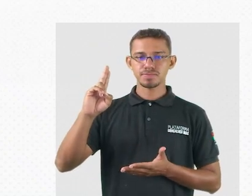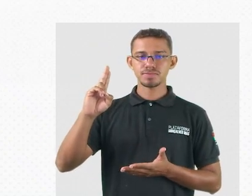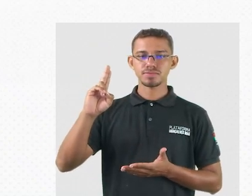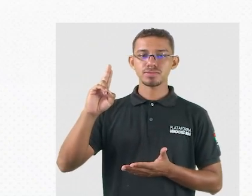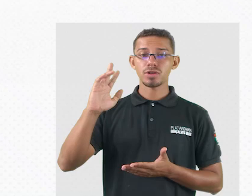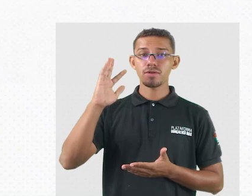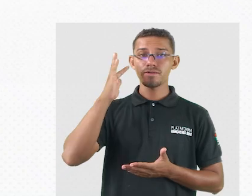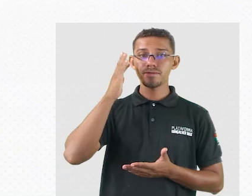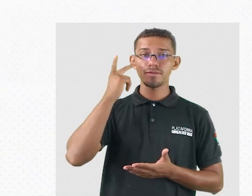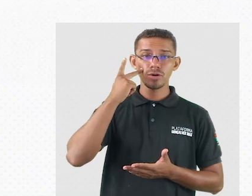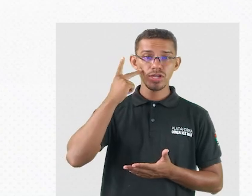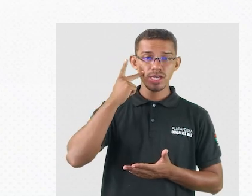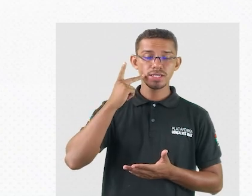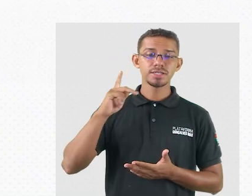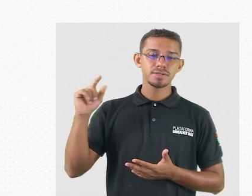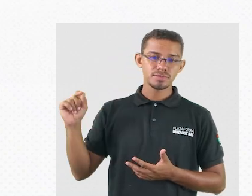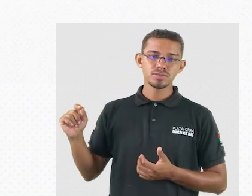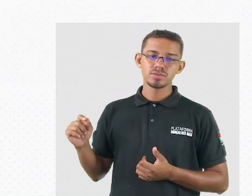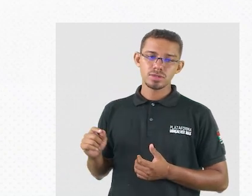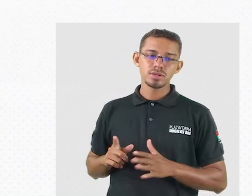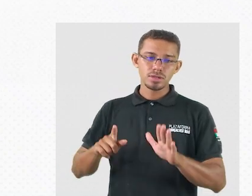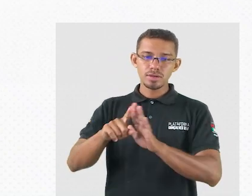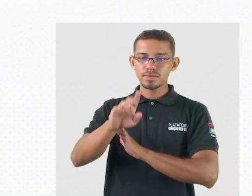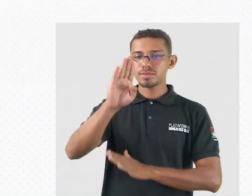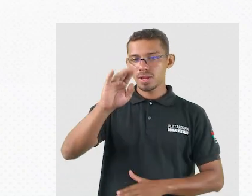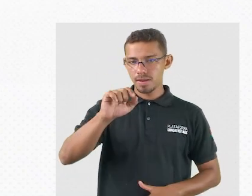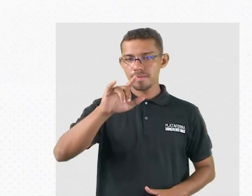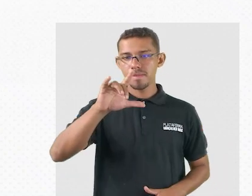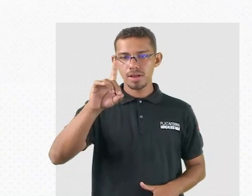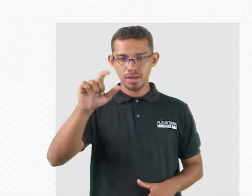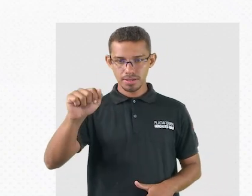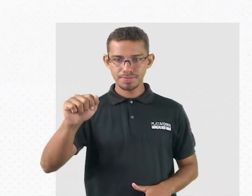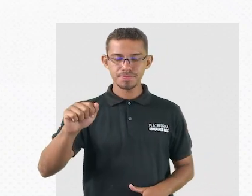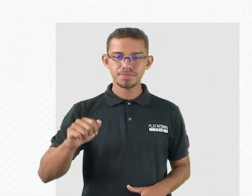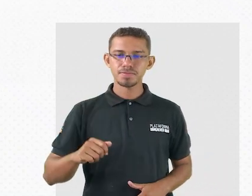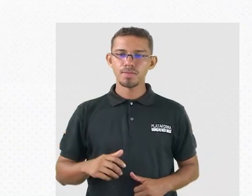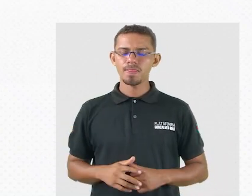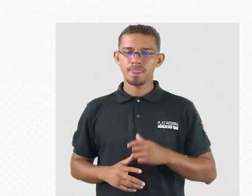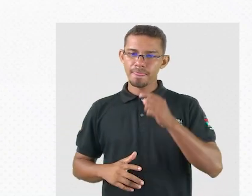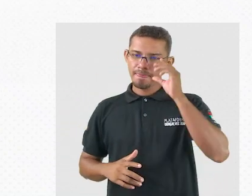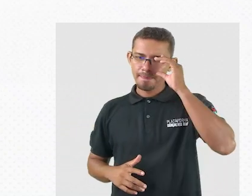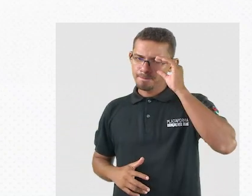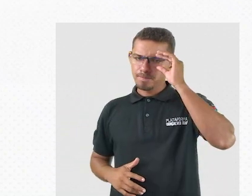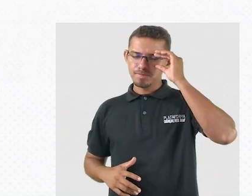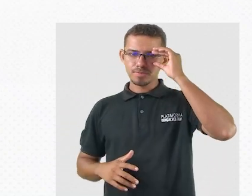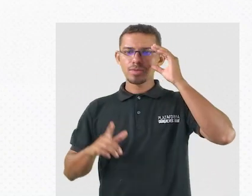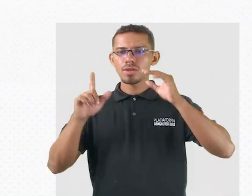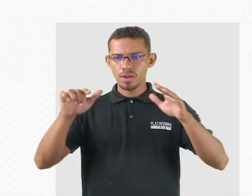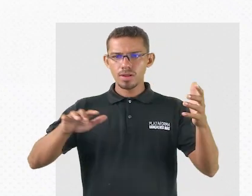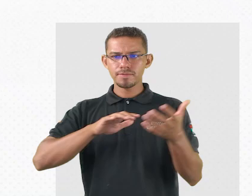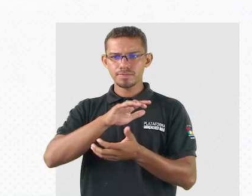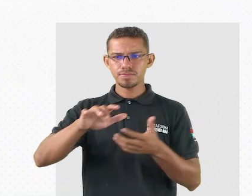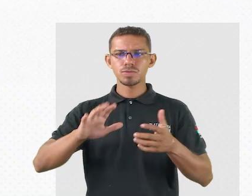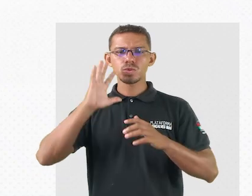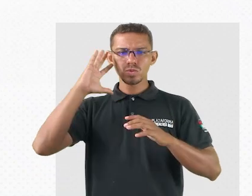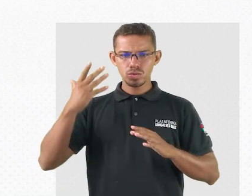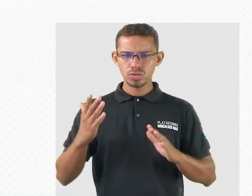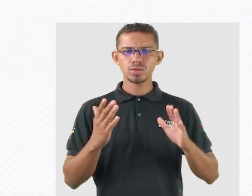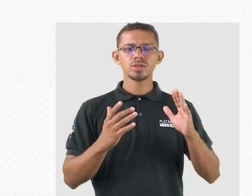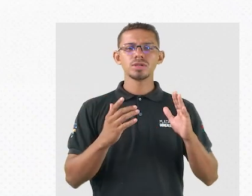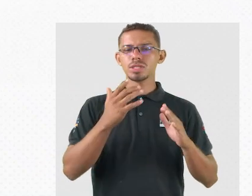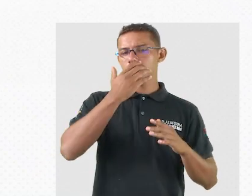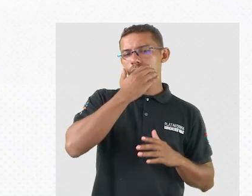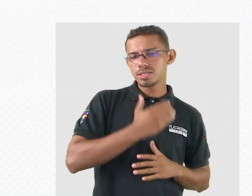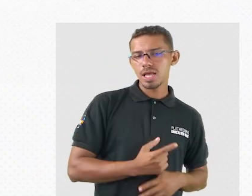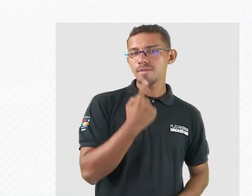uma questão da balaiada. Então não há nenhum problema que está no período imperial. A balaiada foi uma revolta ocorrida entre dezembro